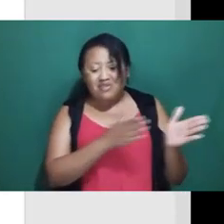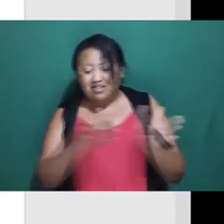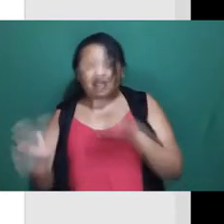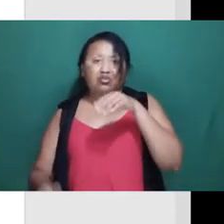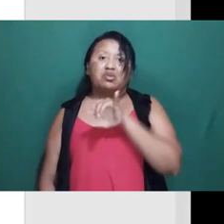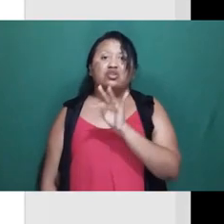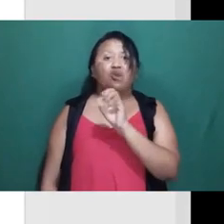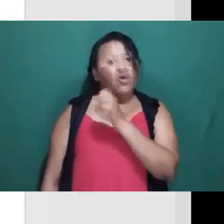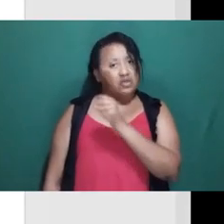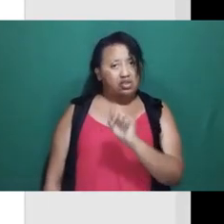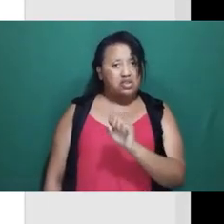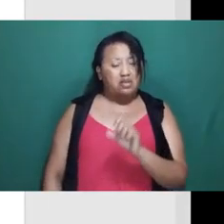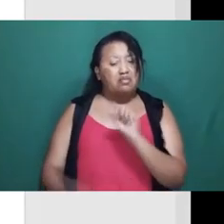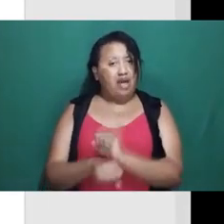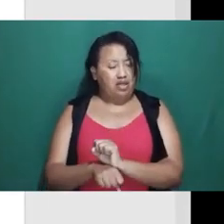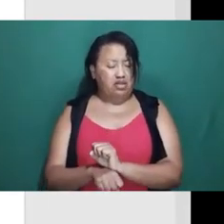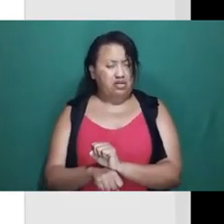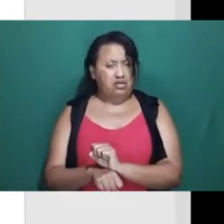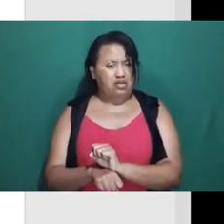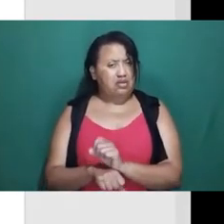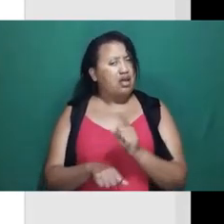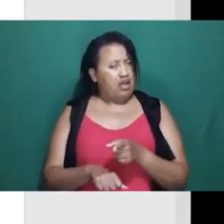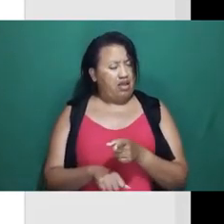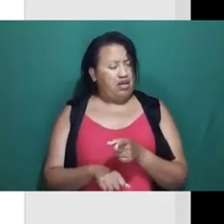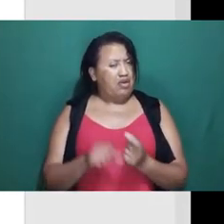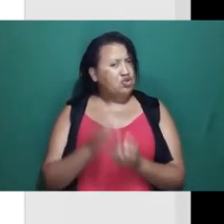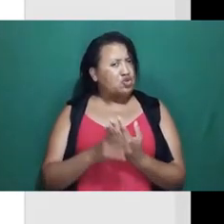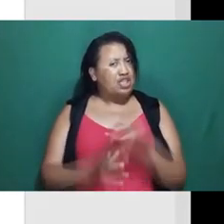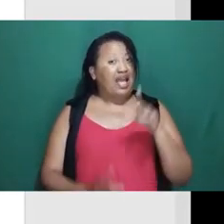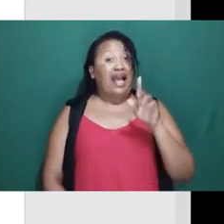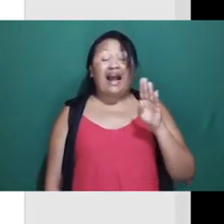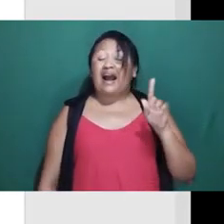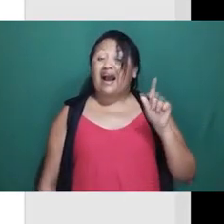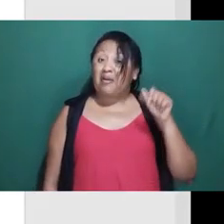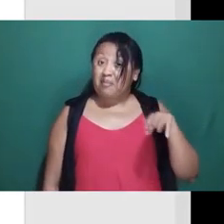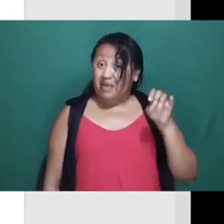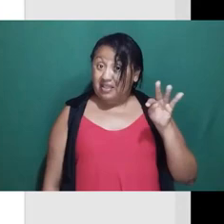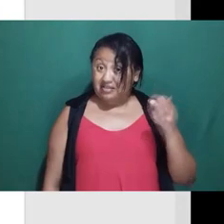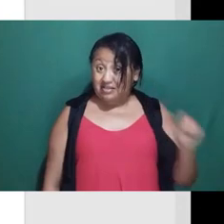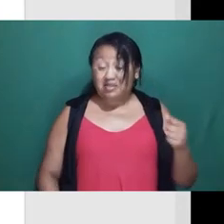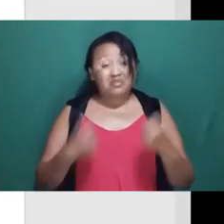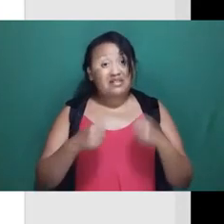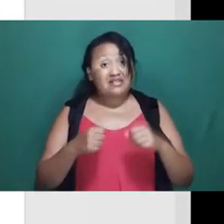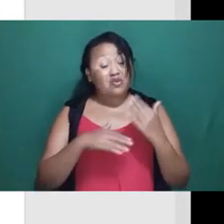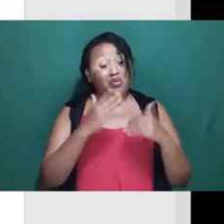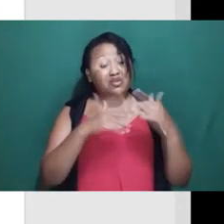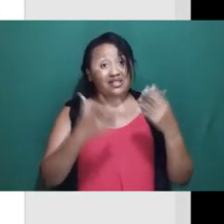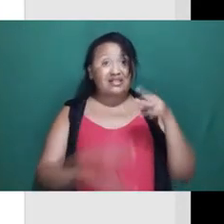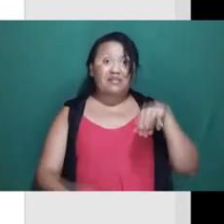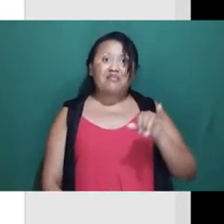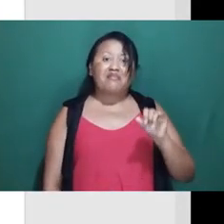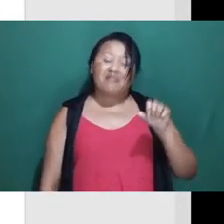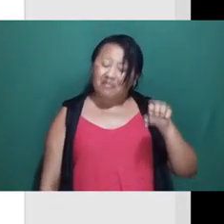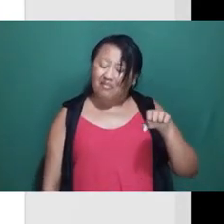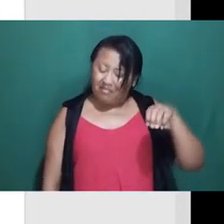mitose parou também gente para produzir gametas é preciso um processo chamado de meiose